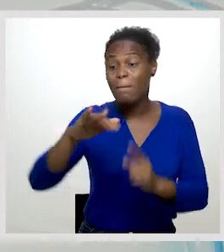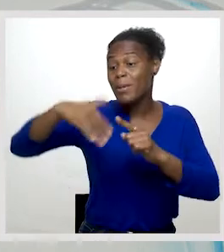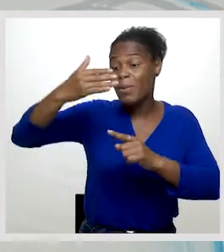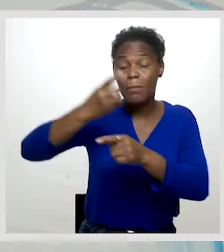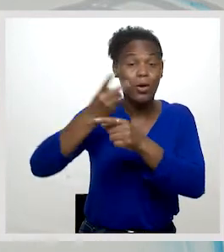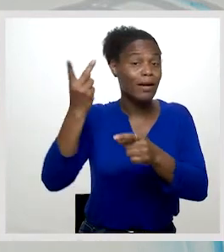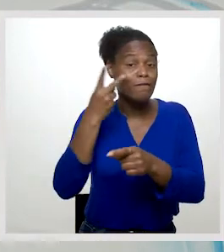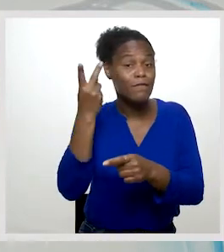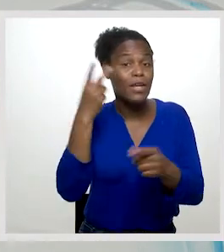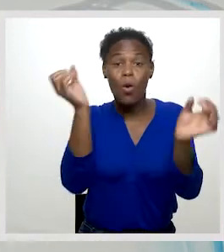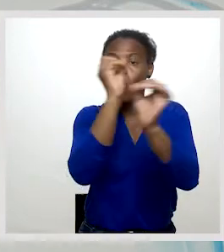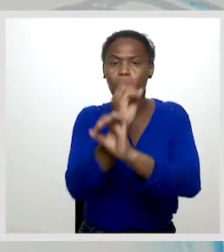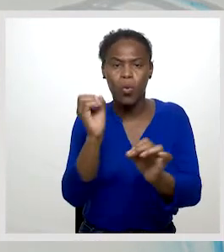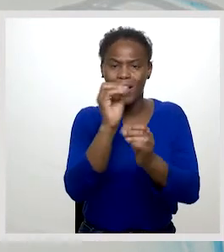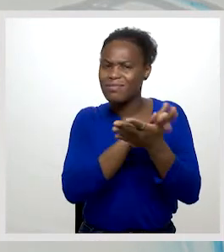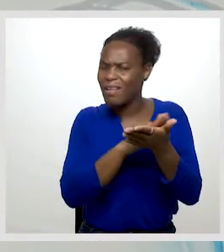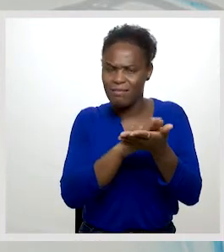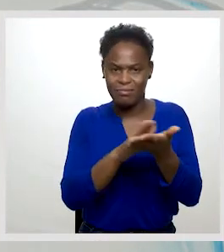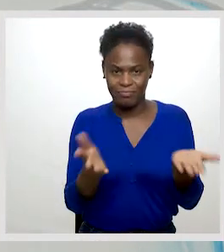não existia nada.